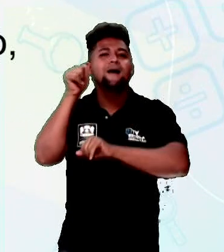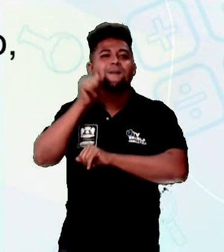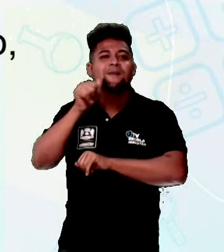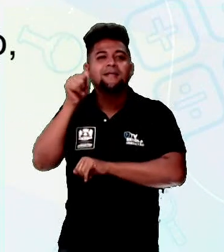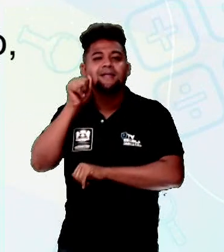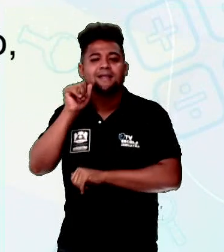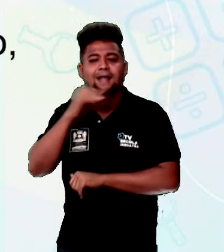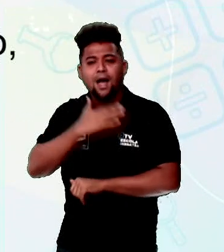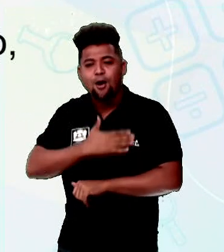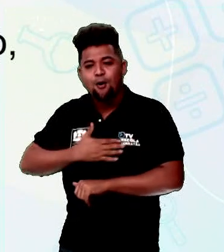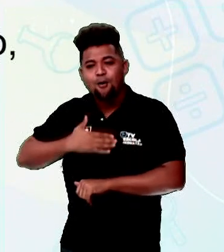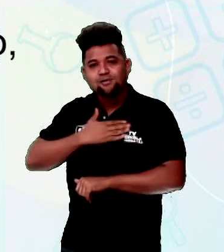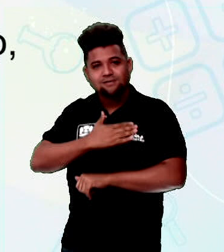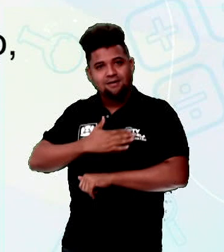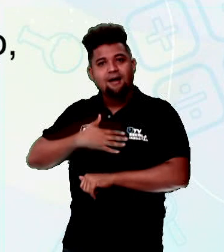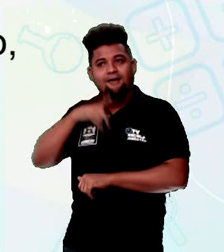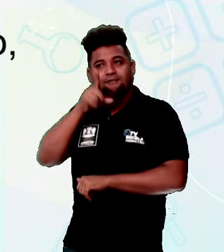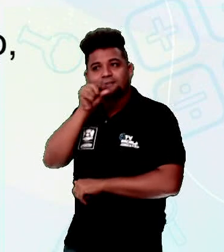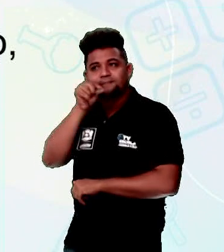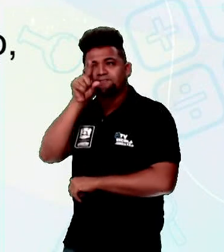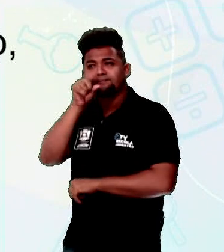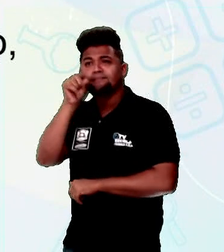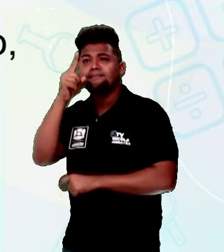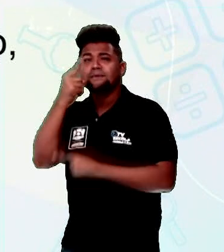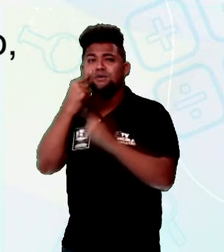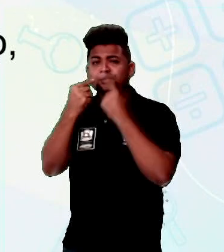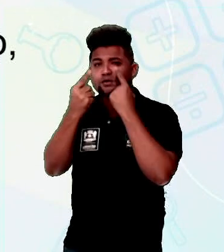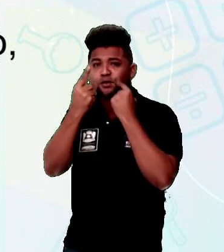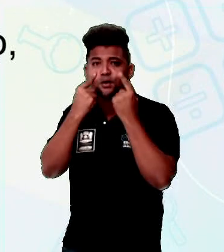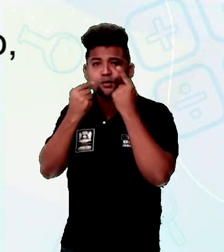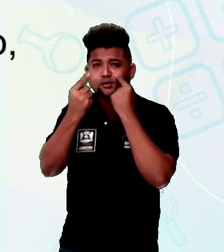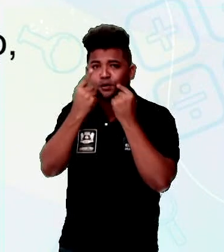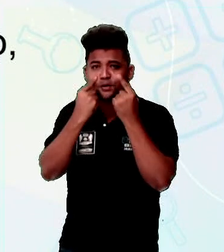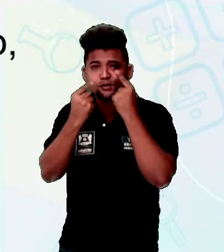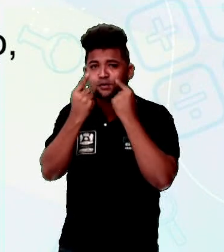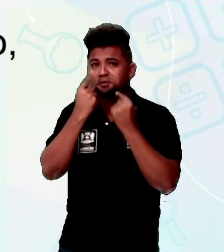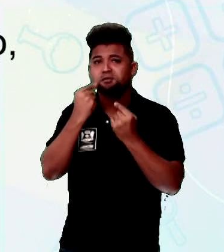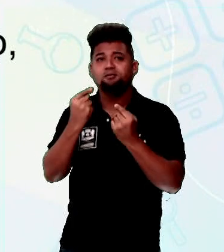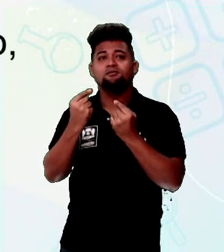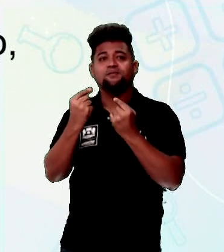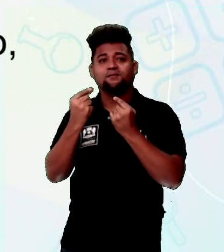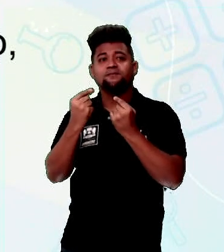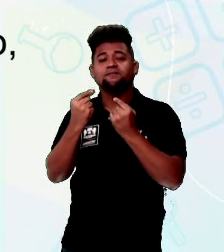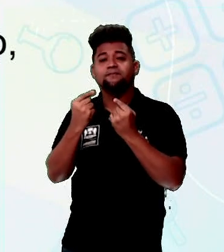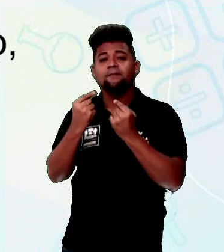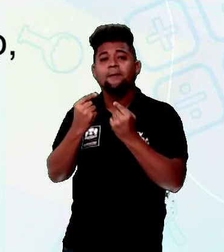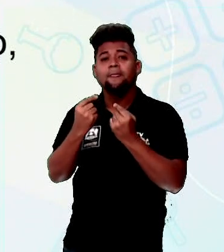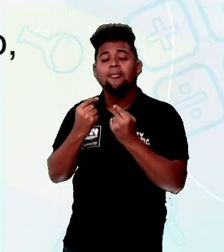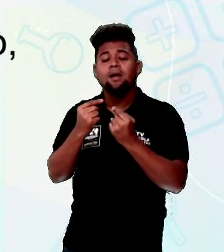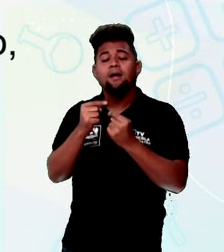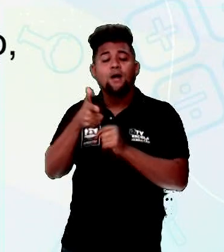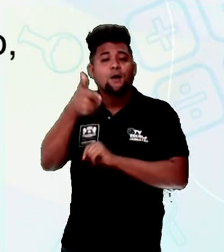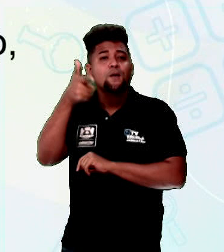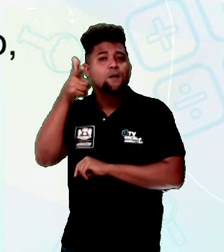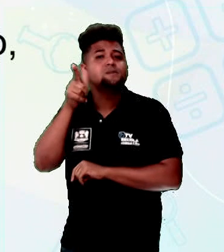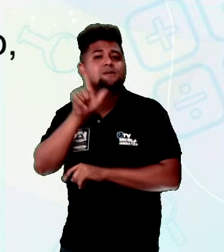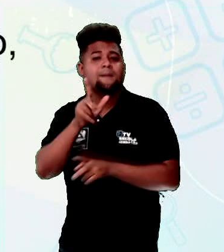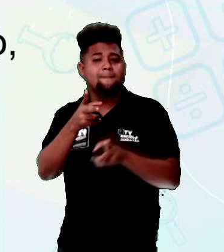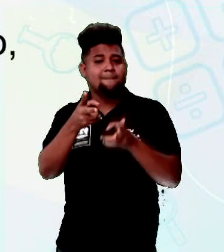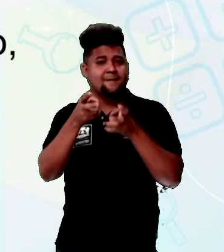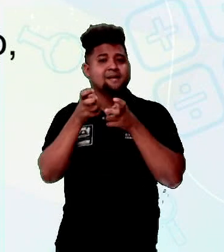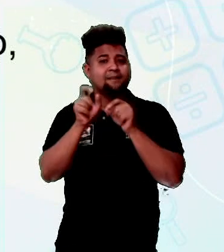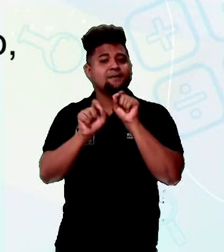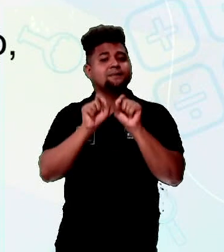gostava tanto do bichinho, chorou, chorou, chorou, chorou. Vocês conseguem perceber que